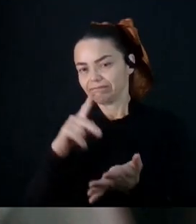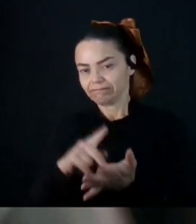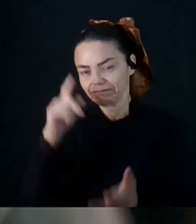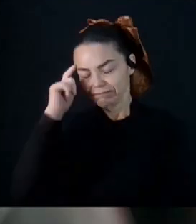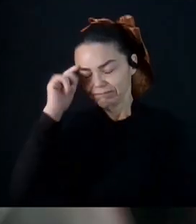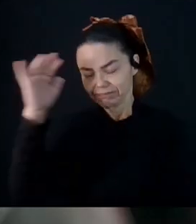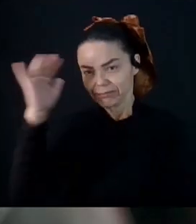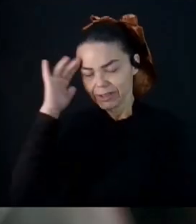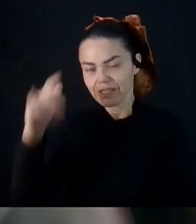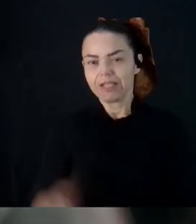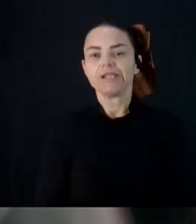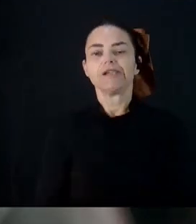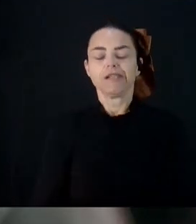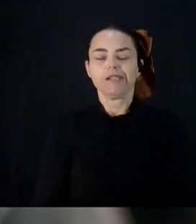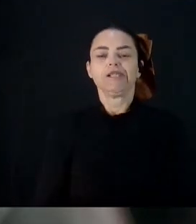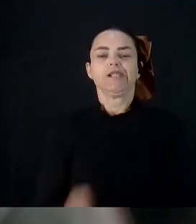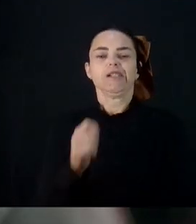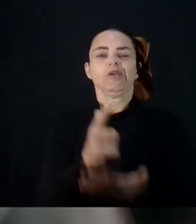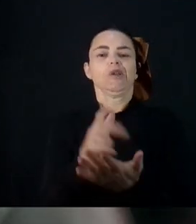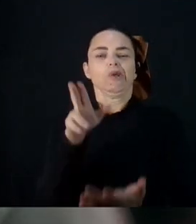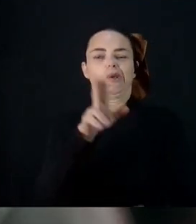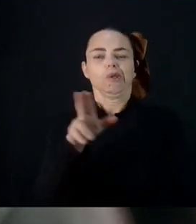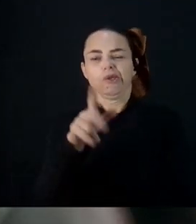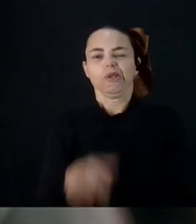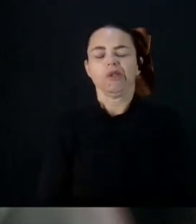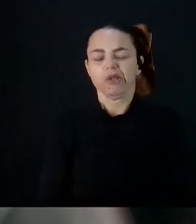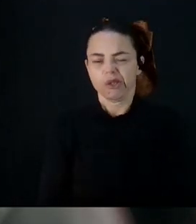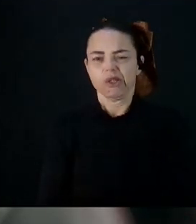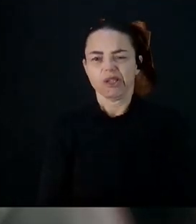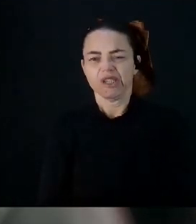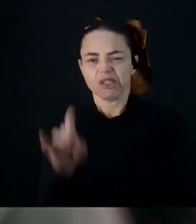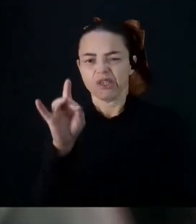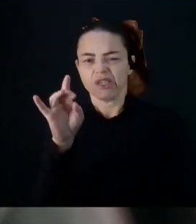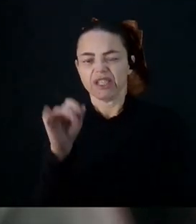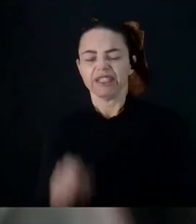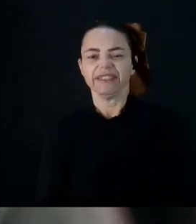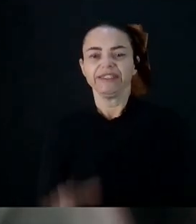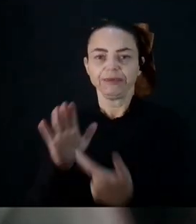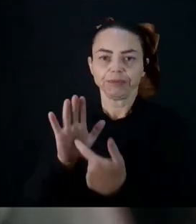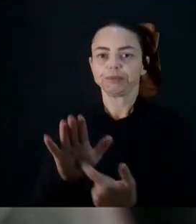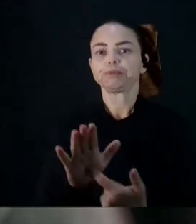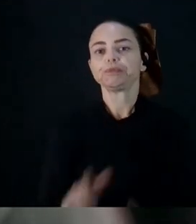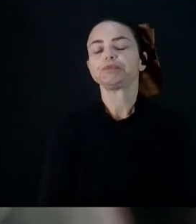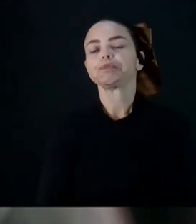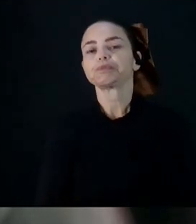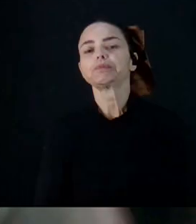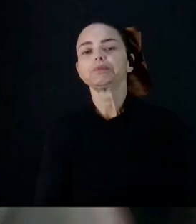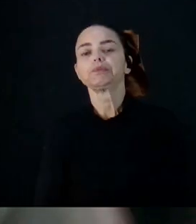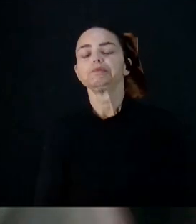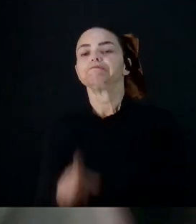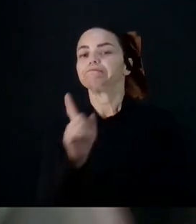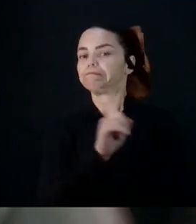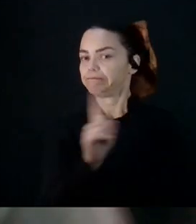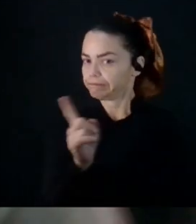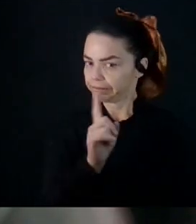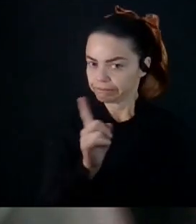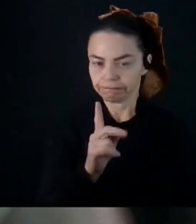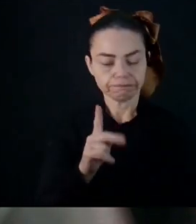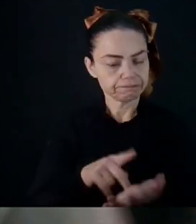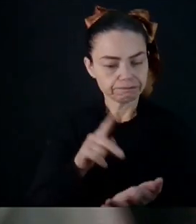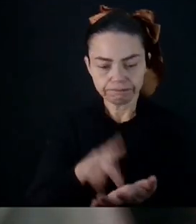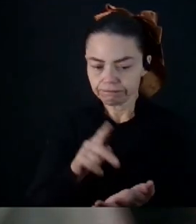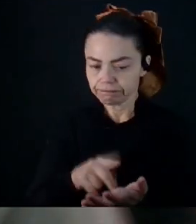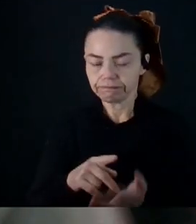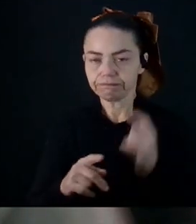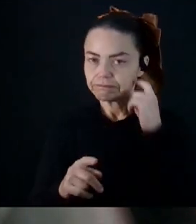né? Então, é só mostrar que o conteúdo não é o real e